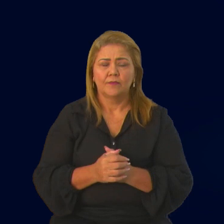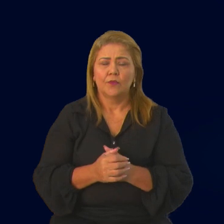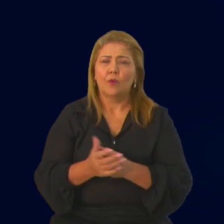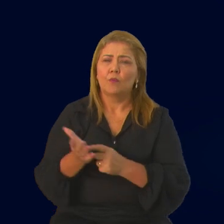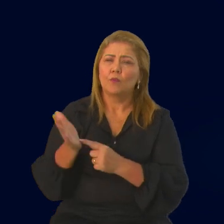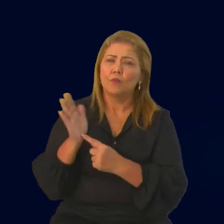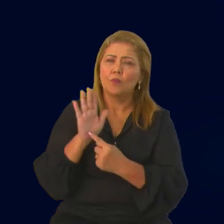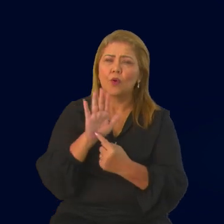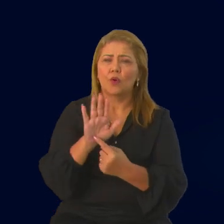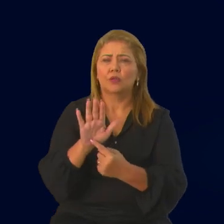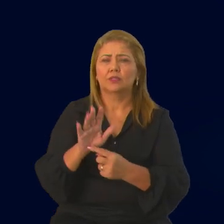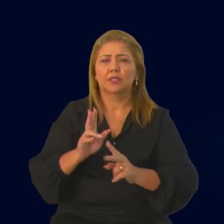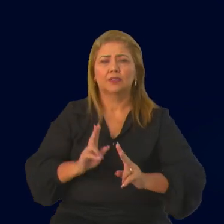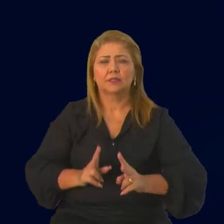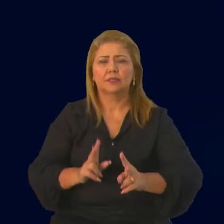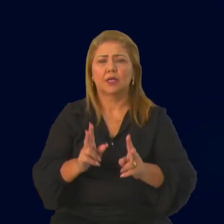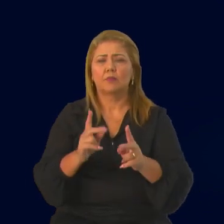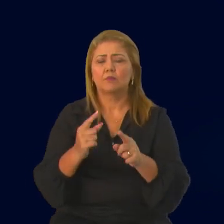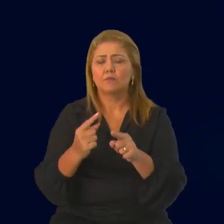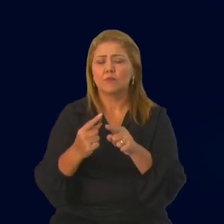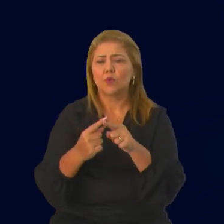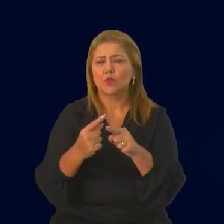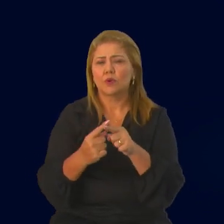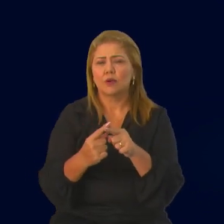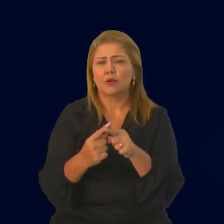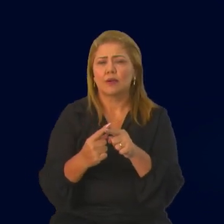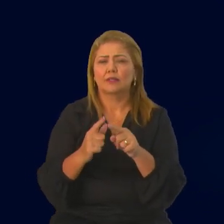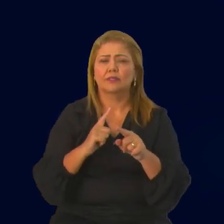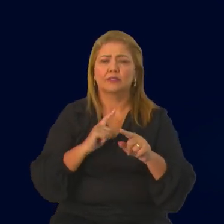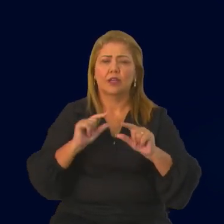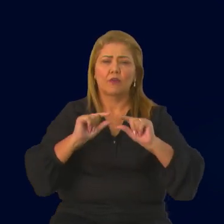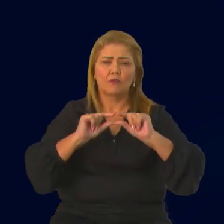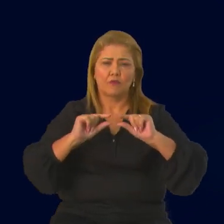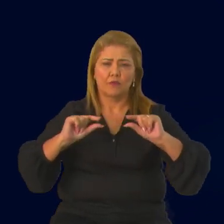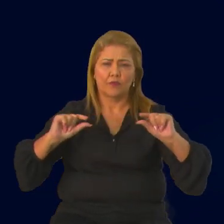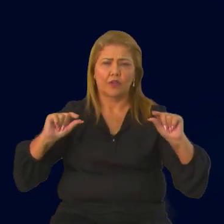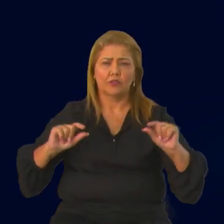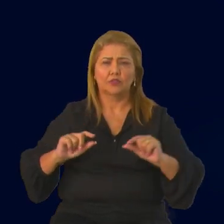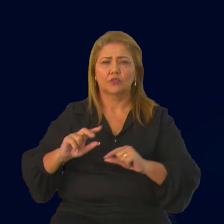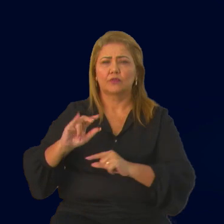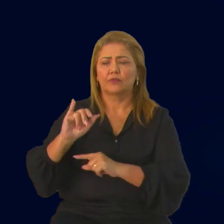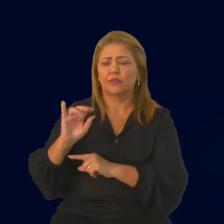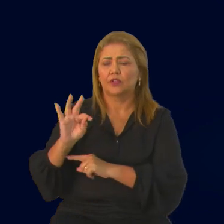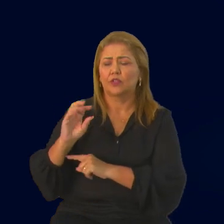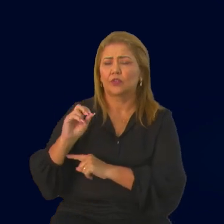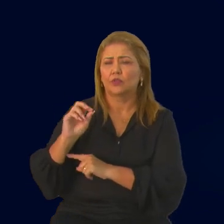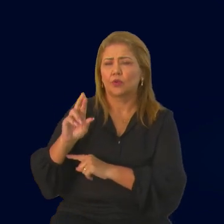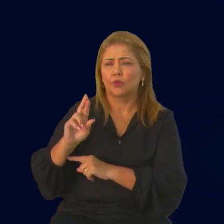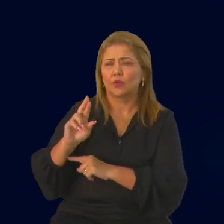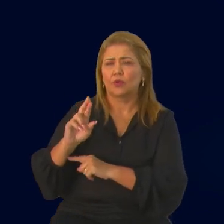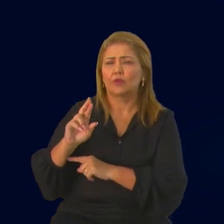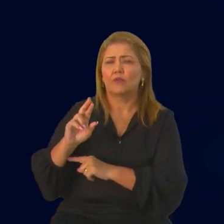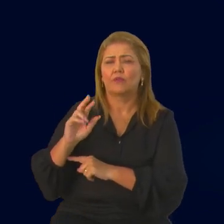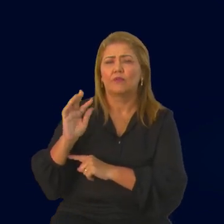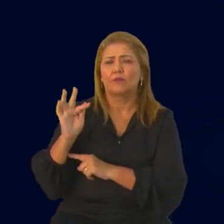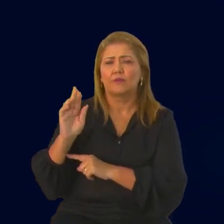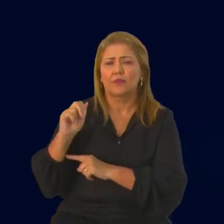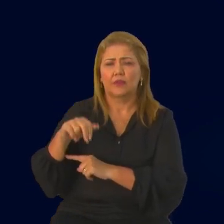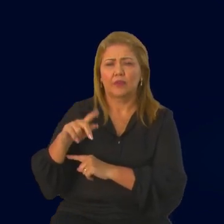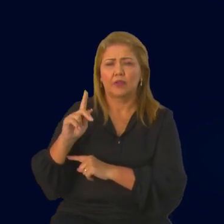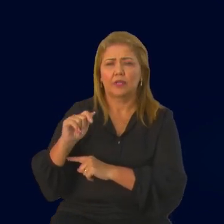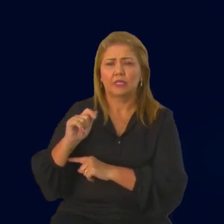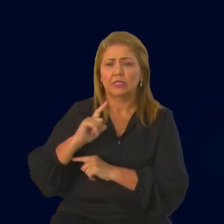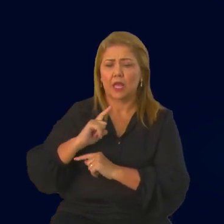Mostre sempre o porquê. Como tem uma frase do Viktor Frankl, quem tem um bom porquê enfrenta qualquer